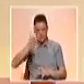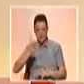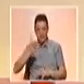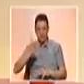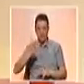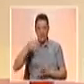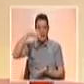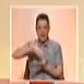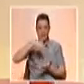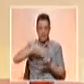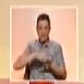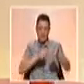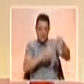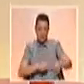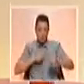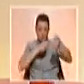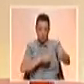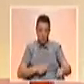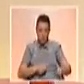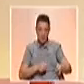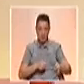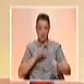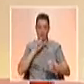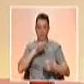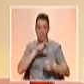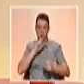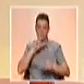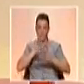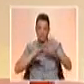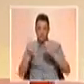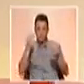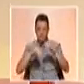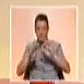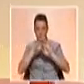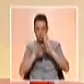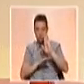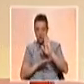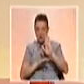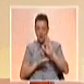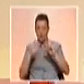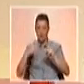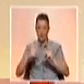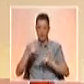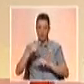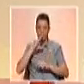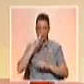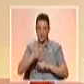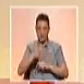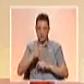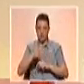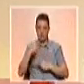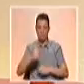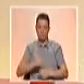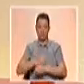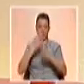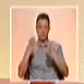são as exigências da cultura. Por isso isso é que deve ser possível programar. Programar e está monitorizado ao longo do tempo. E daí a questão